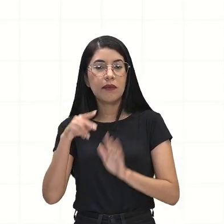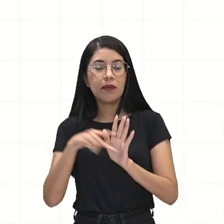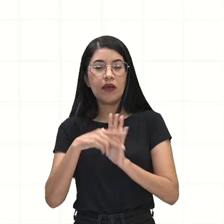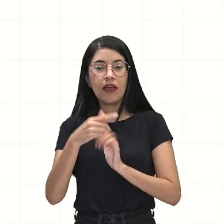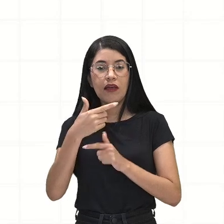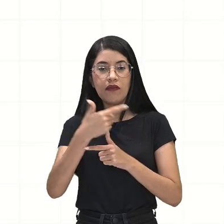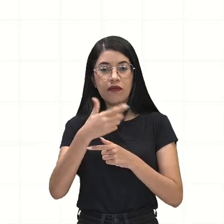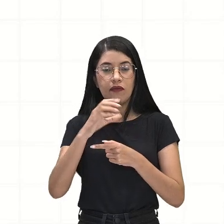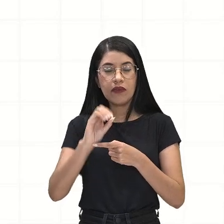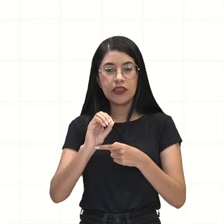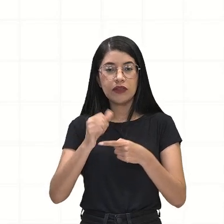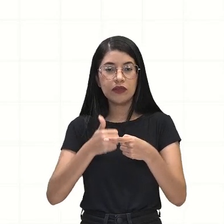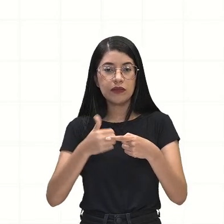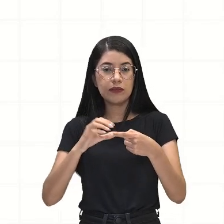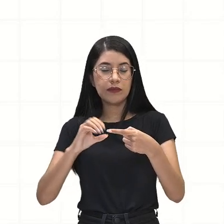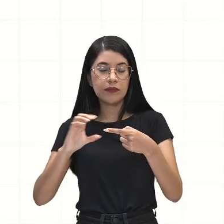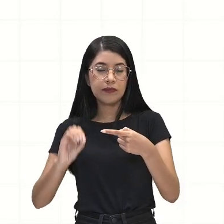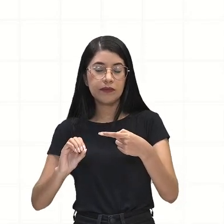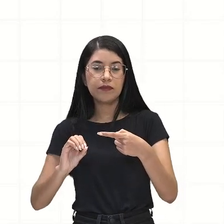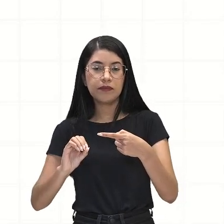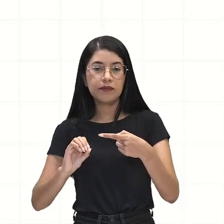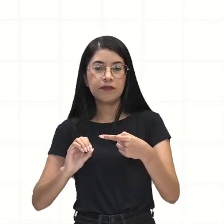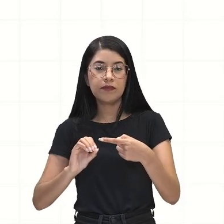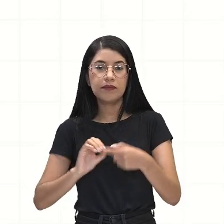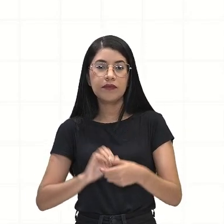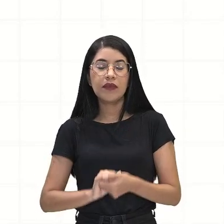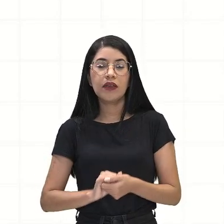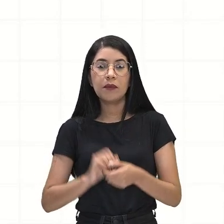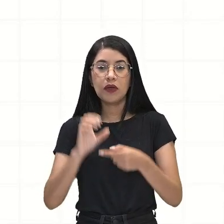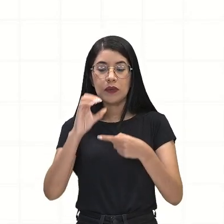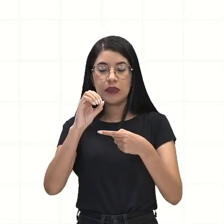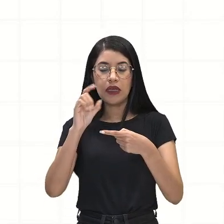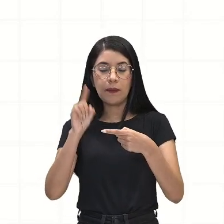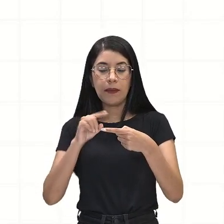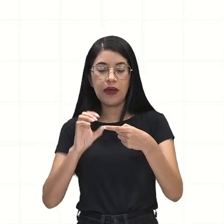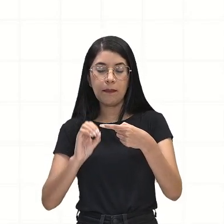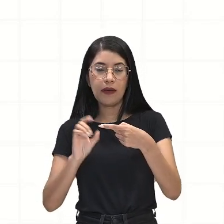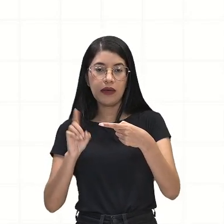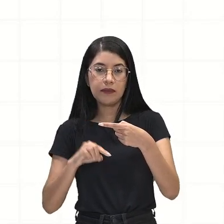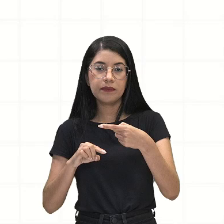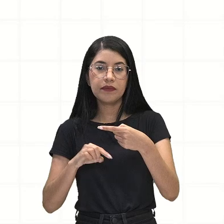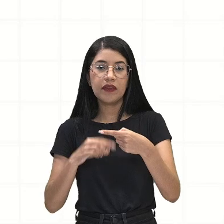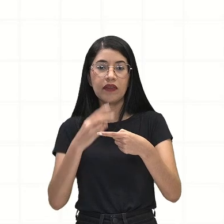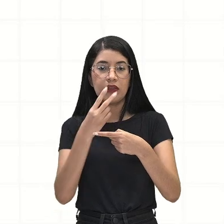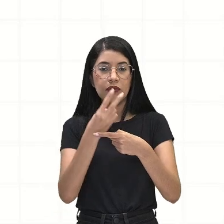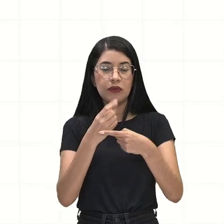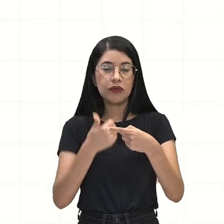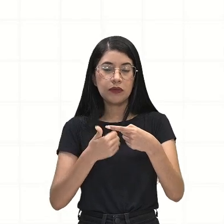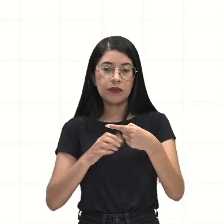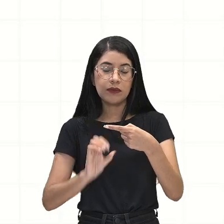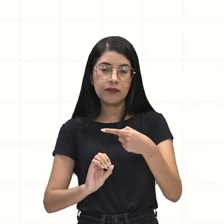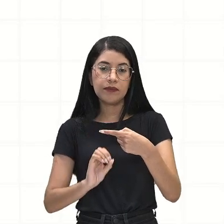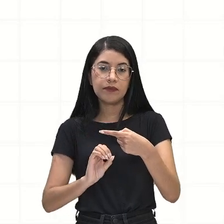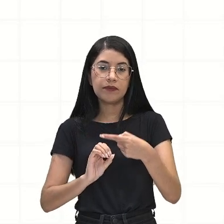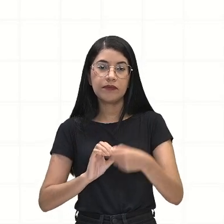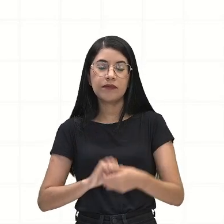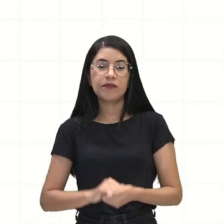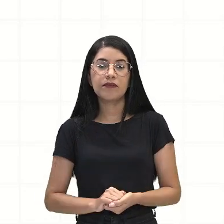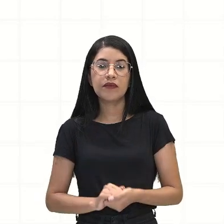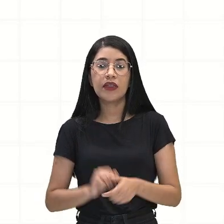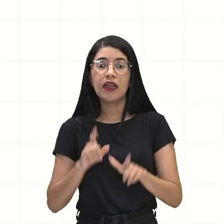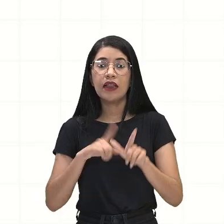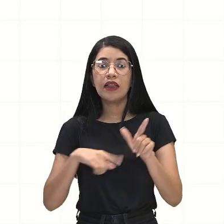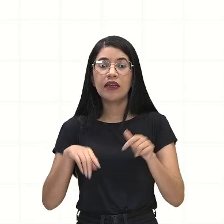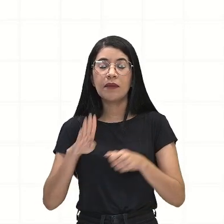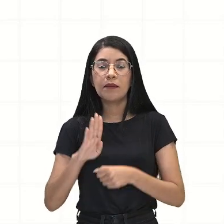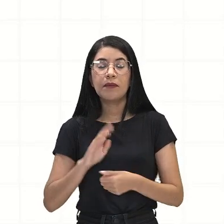sobre 100. Posso cancelar aqui e vai ficar 2 sobre 10. Aí a letra B diz o